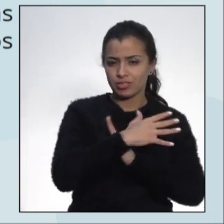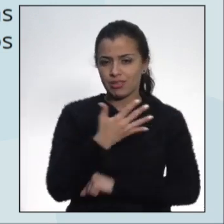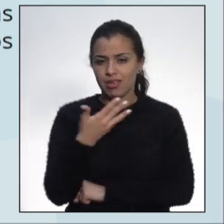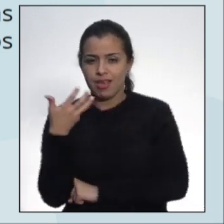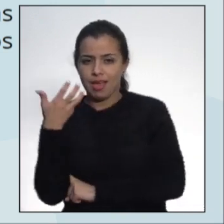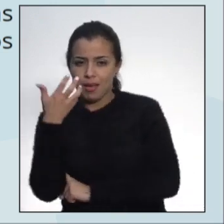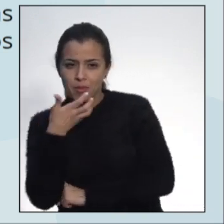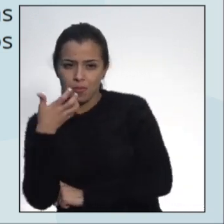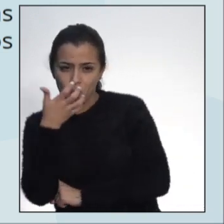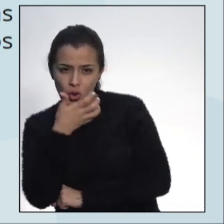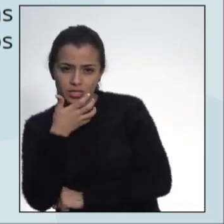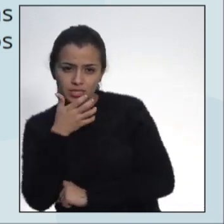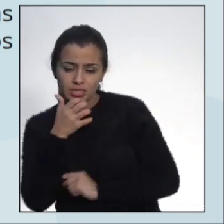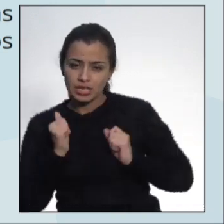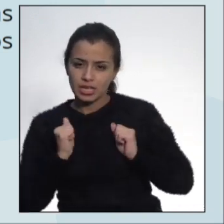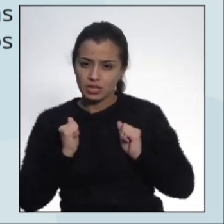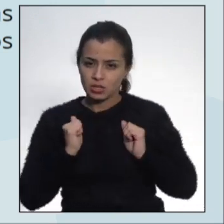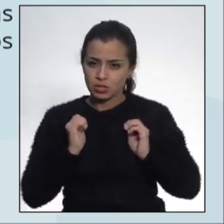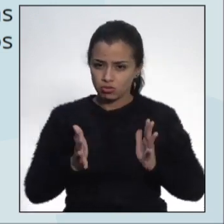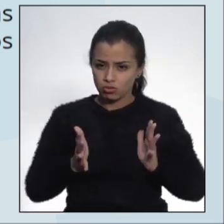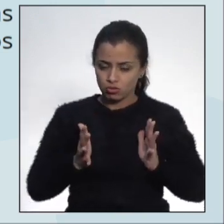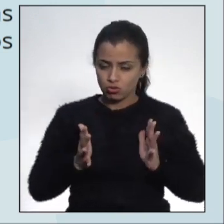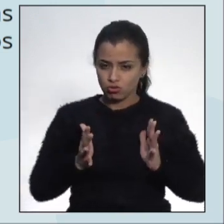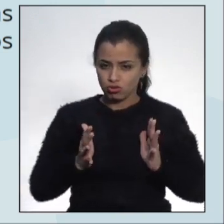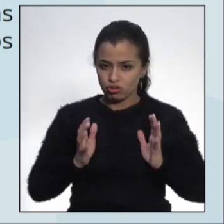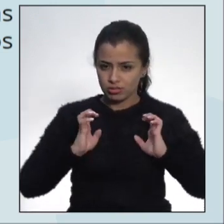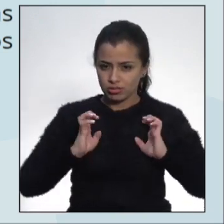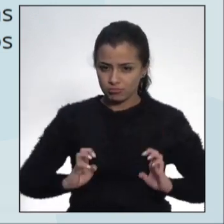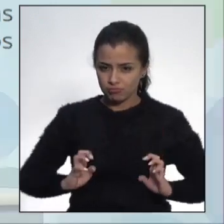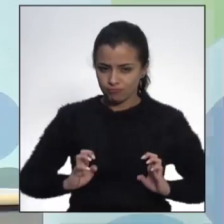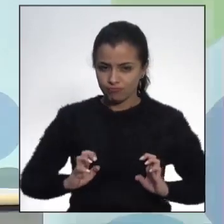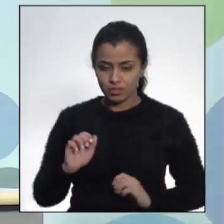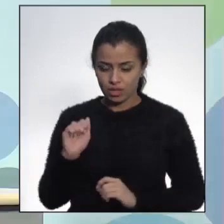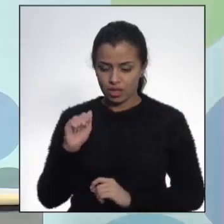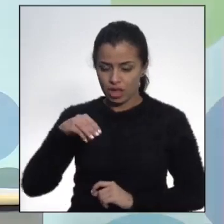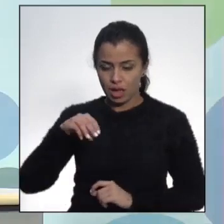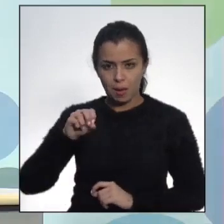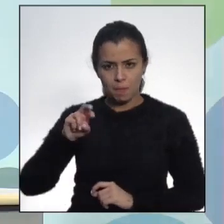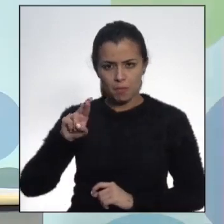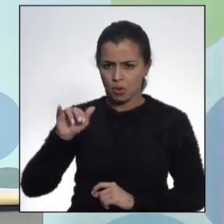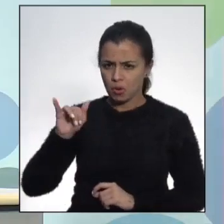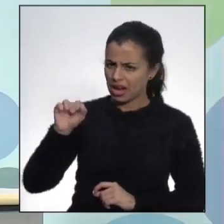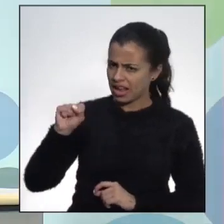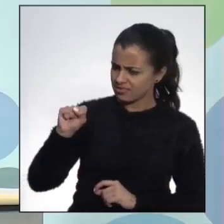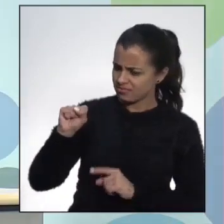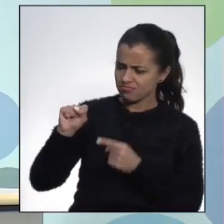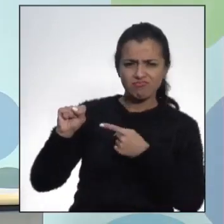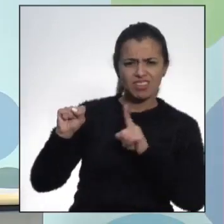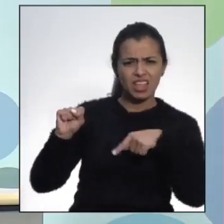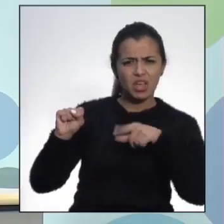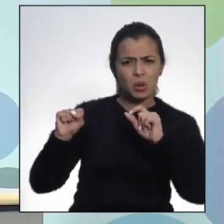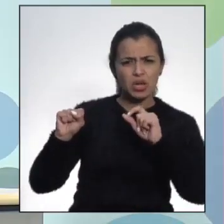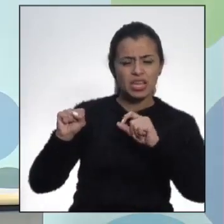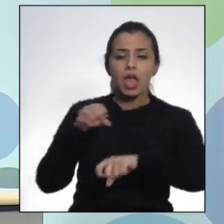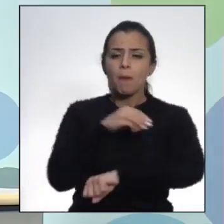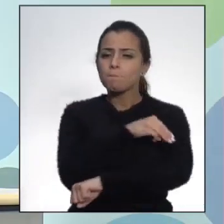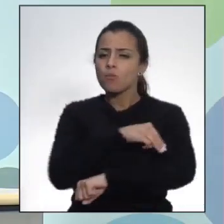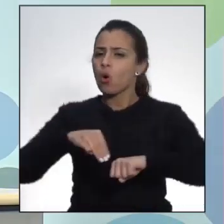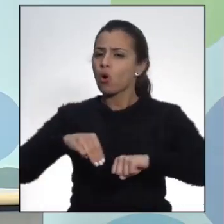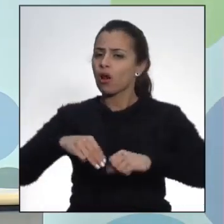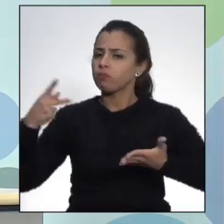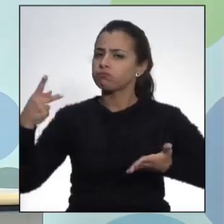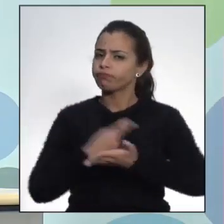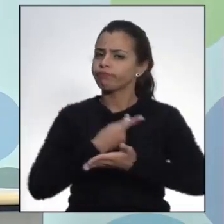amores ilícitos e atitudes amorais. Atitudes amorais são aquelas atitudes que ignoram a moralidade, né? Como o fato dele